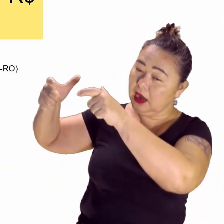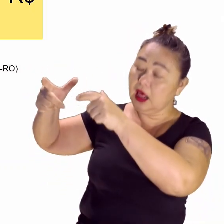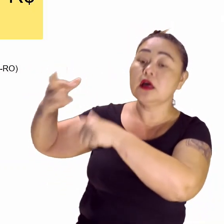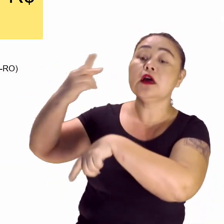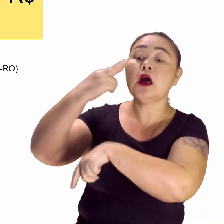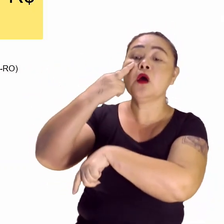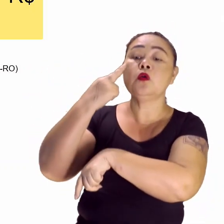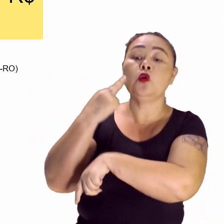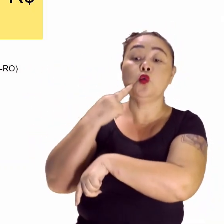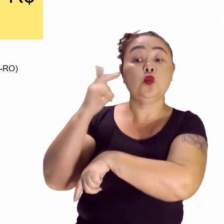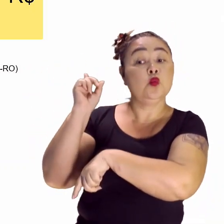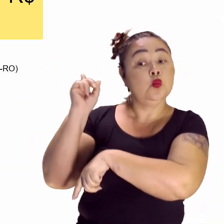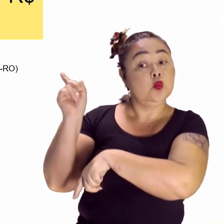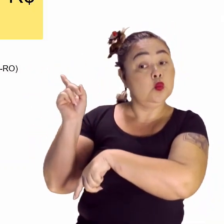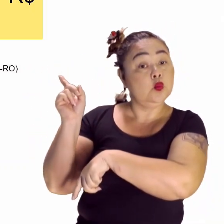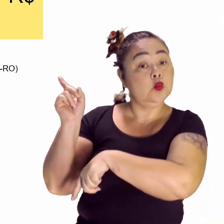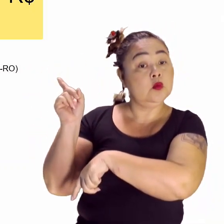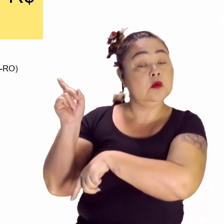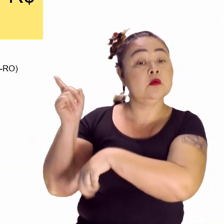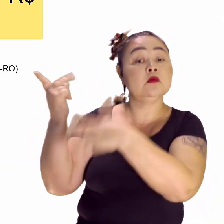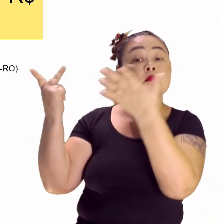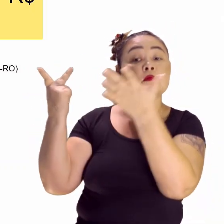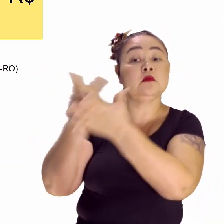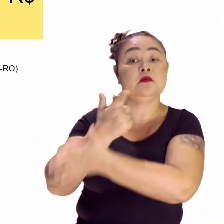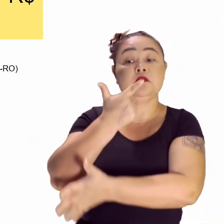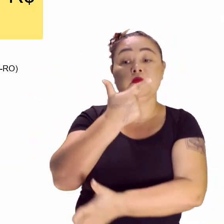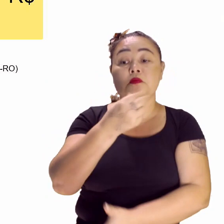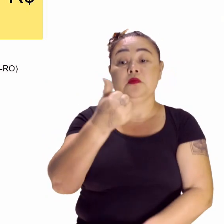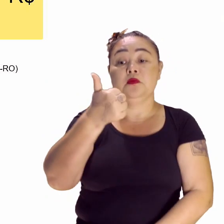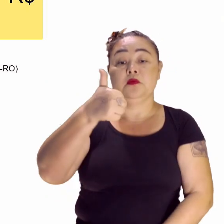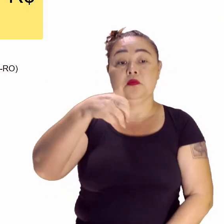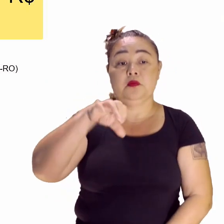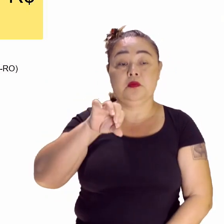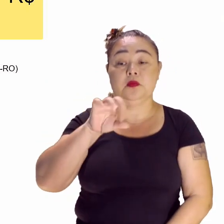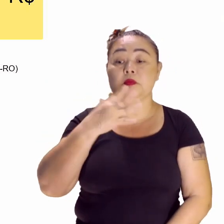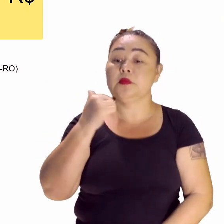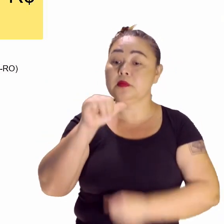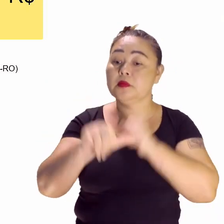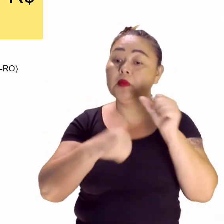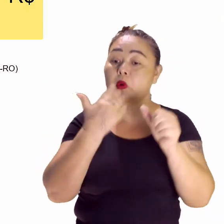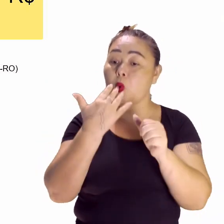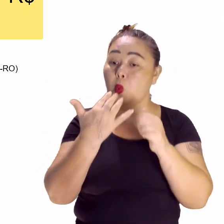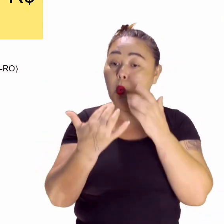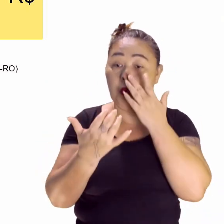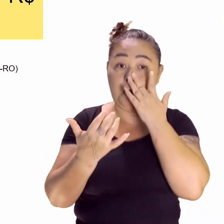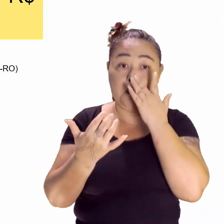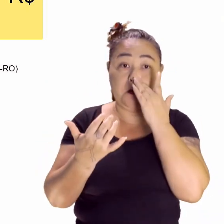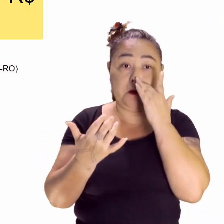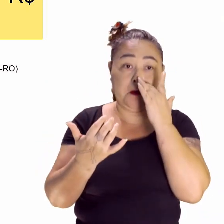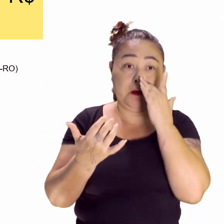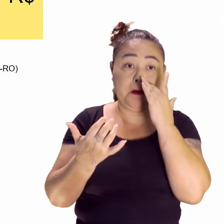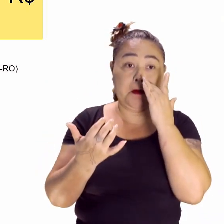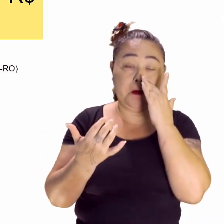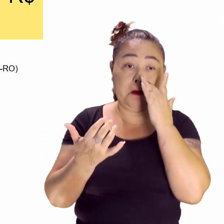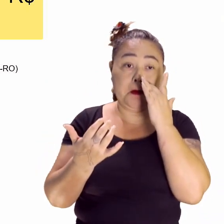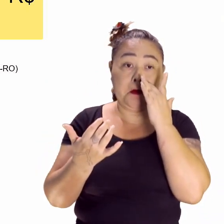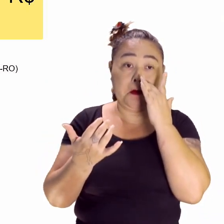esse crescimento de Rondônia alcançou em 2019 só mudar aqui a cor agora 2019